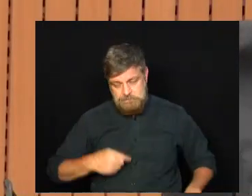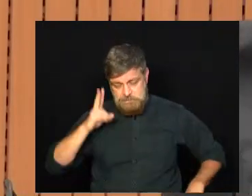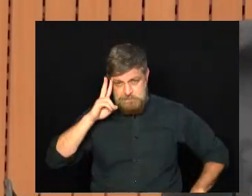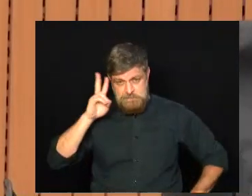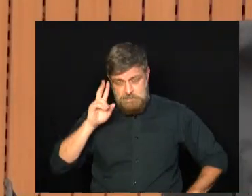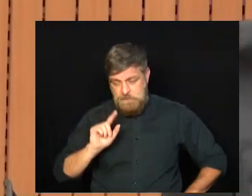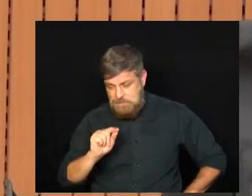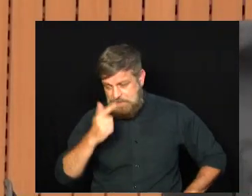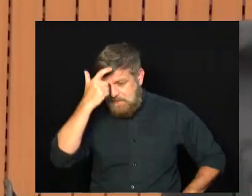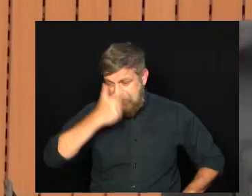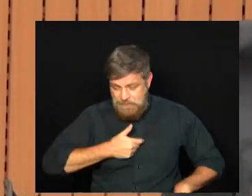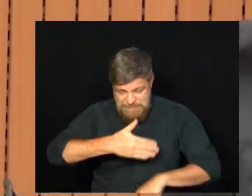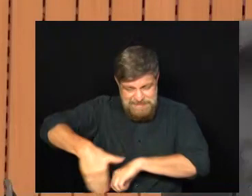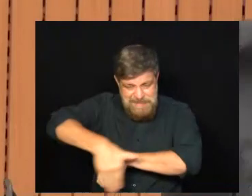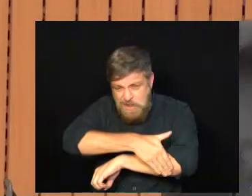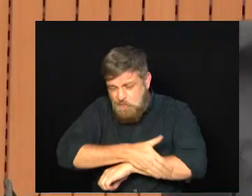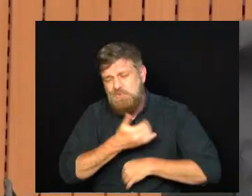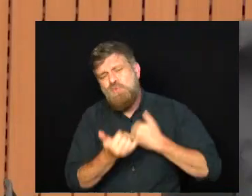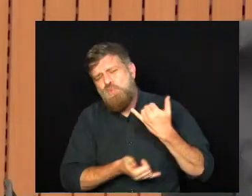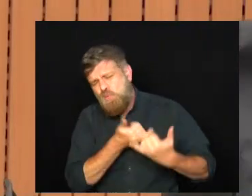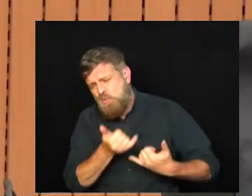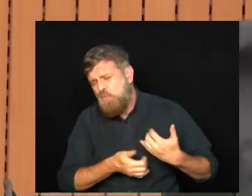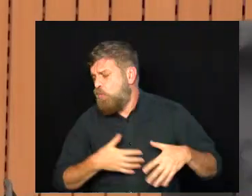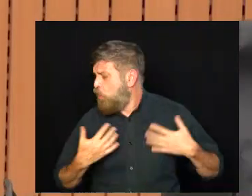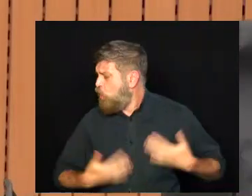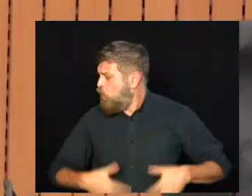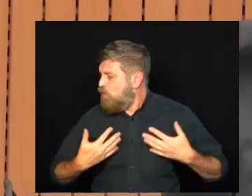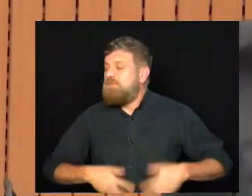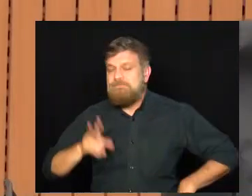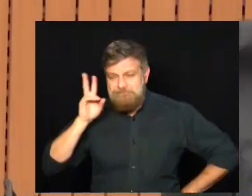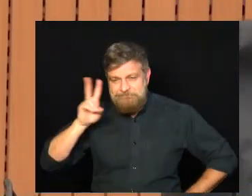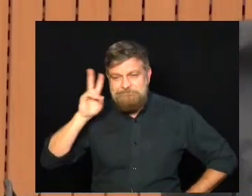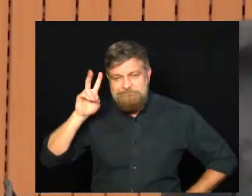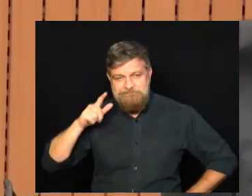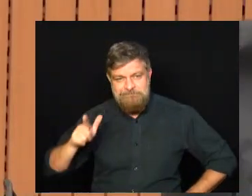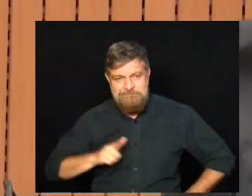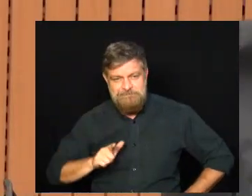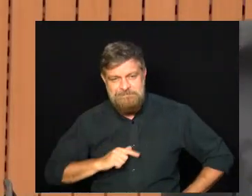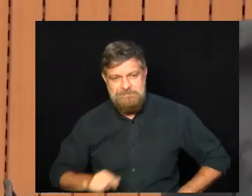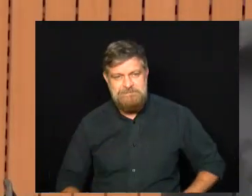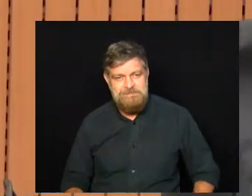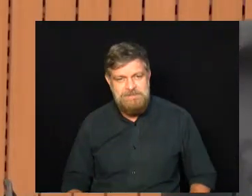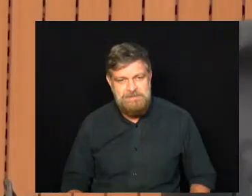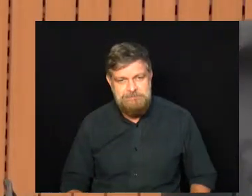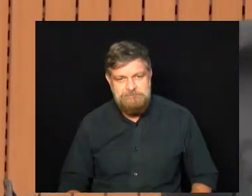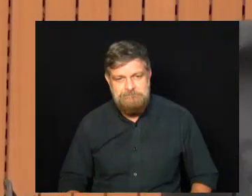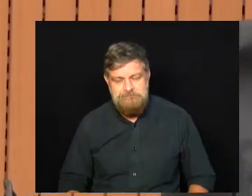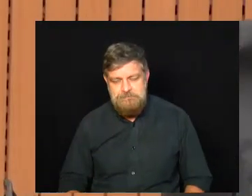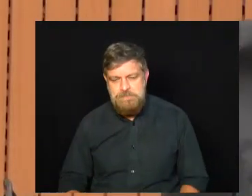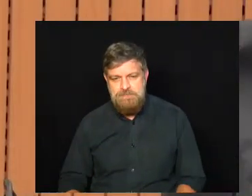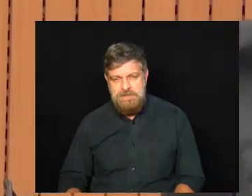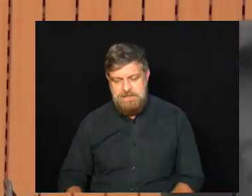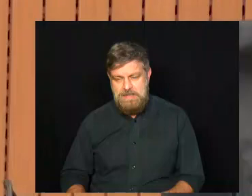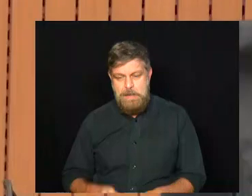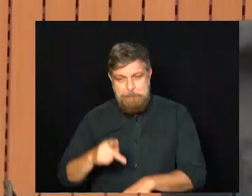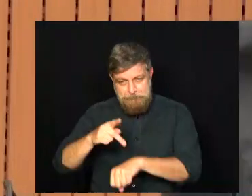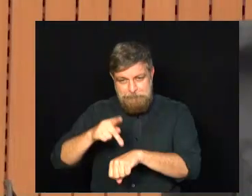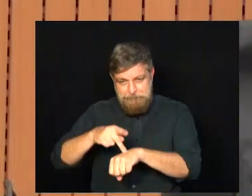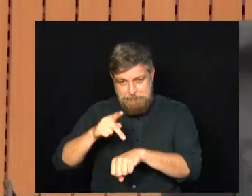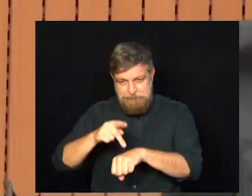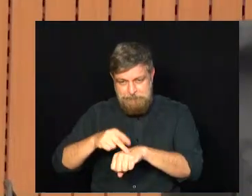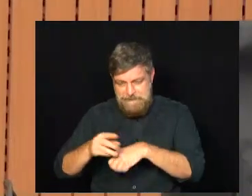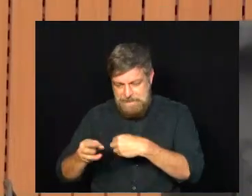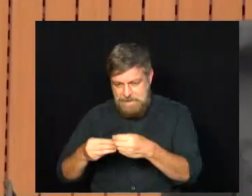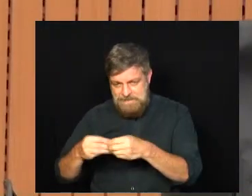quanto que eu brinquei na rua e quanto a gente costurava aqueles saquinhos para brincar de pedrinha, a gente